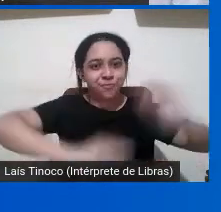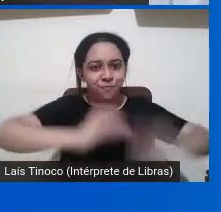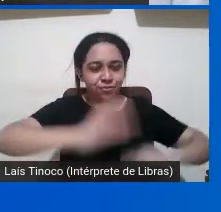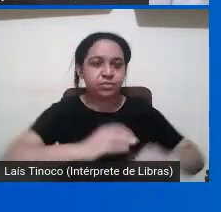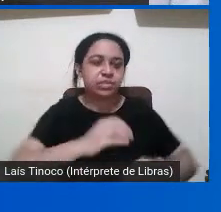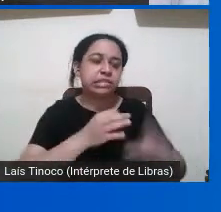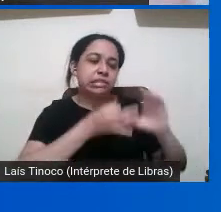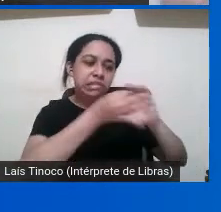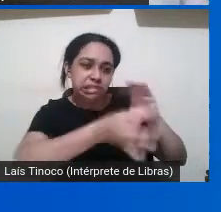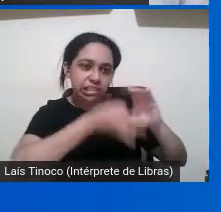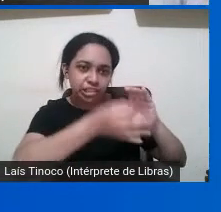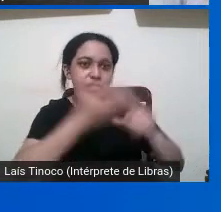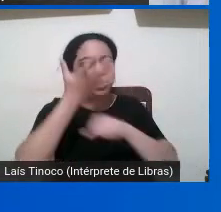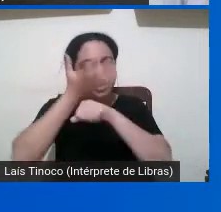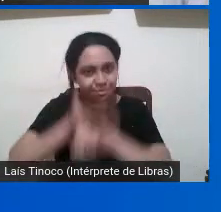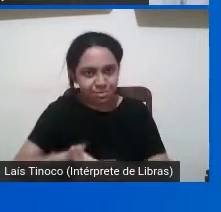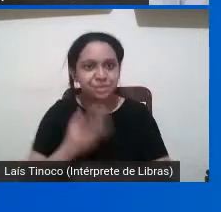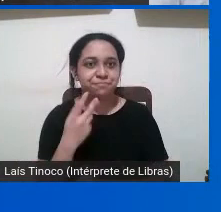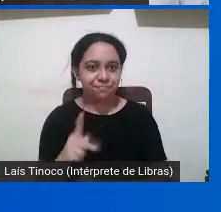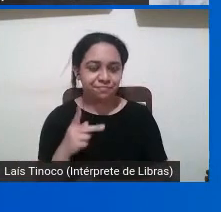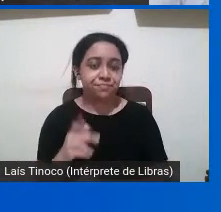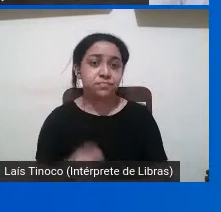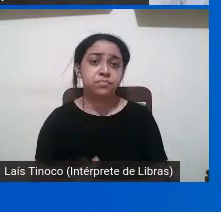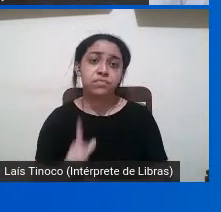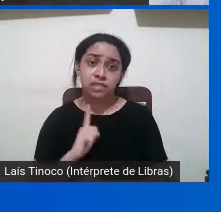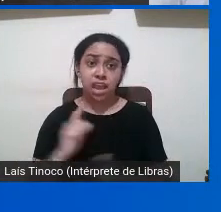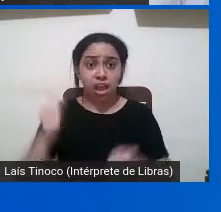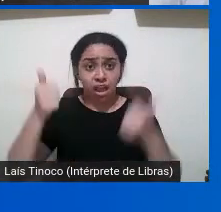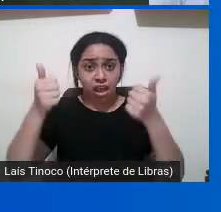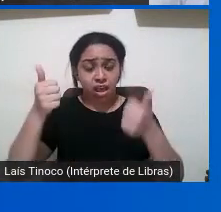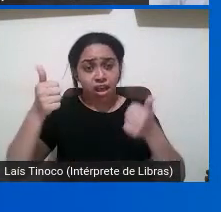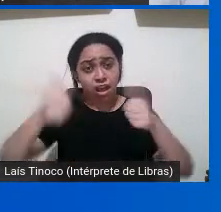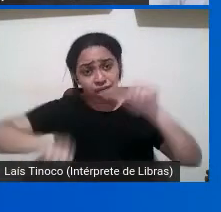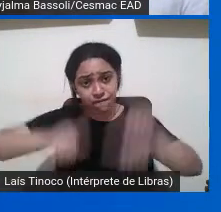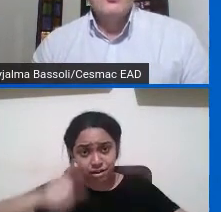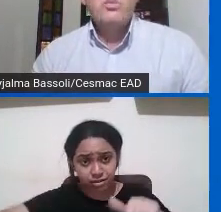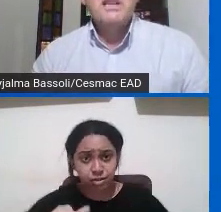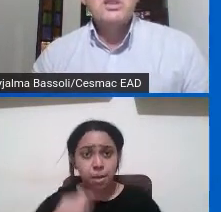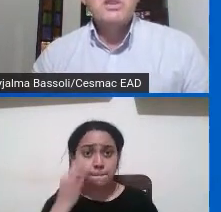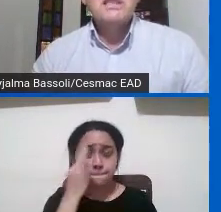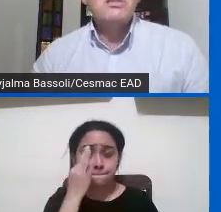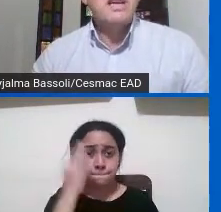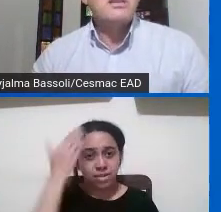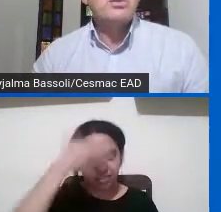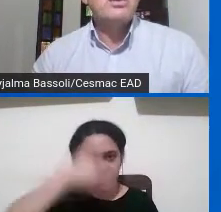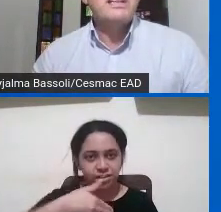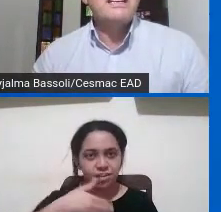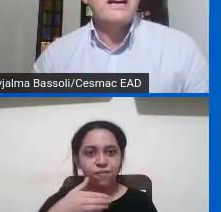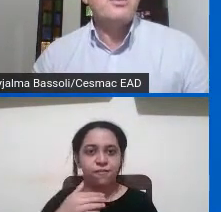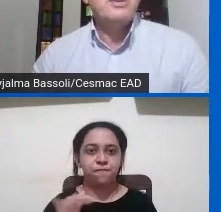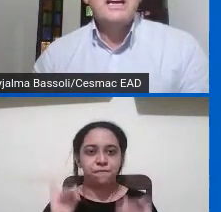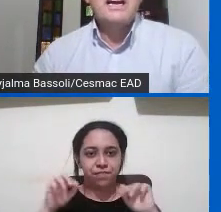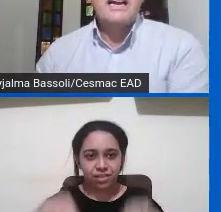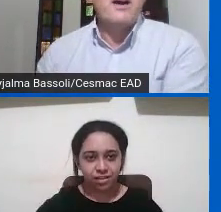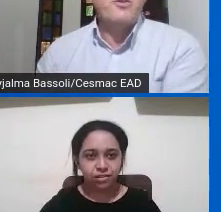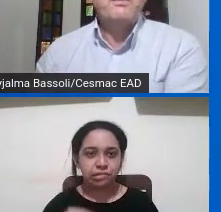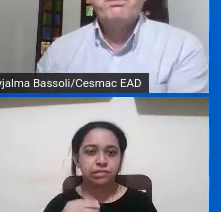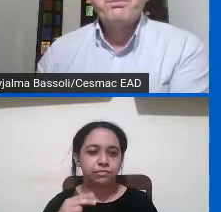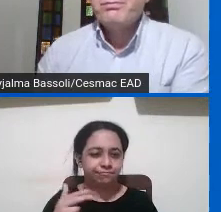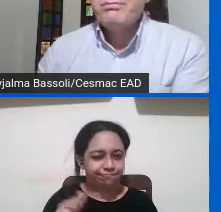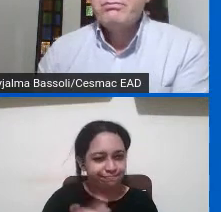na disciplina e nós temos avaliação presencial final que a gente simula uma situação dentro de um cenário